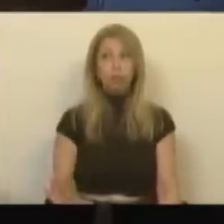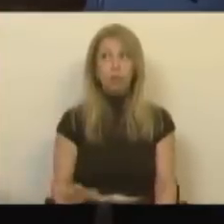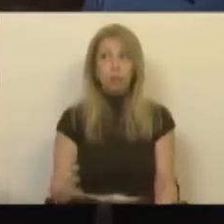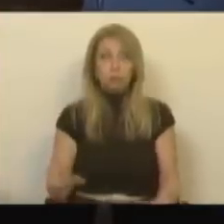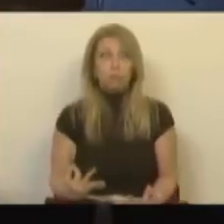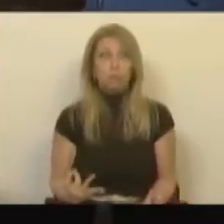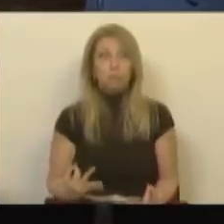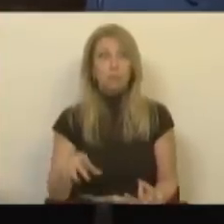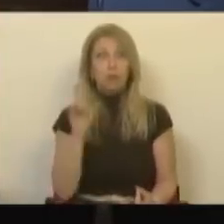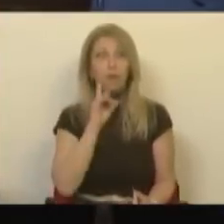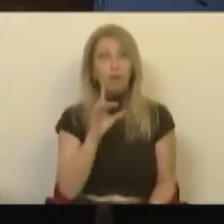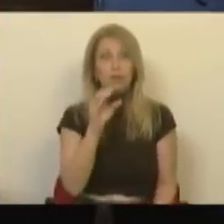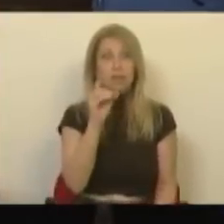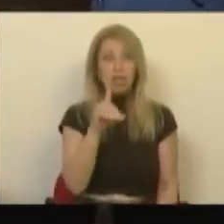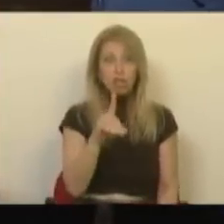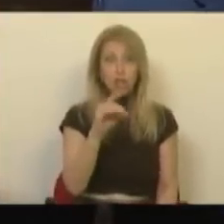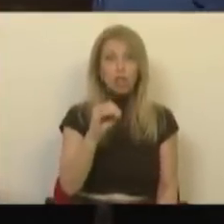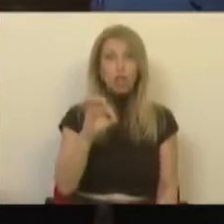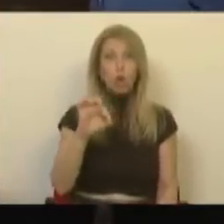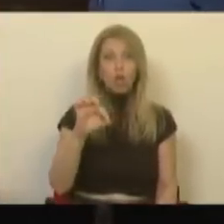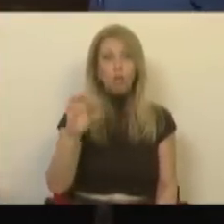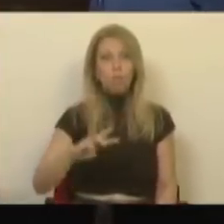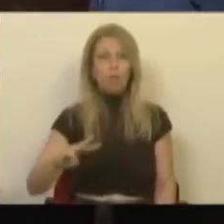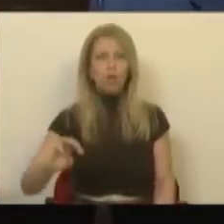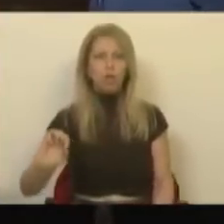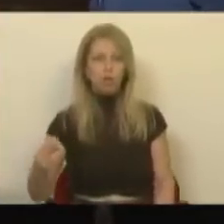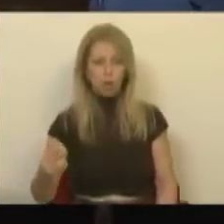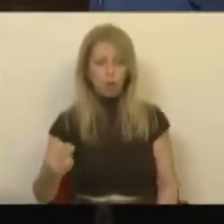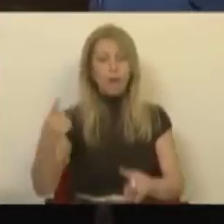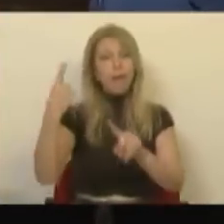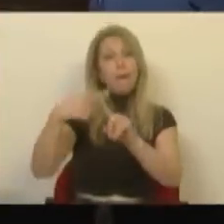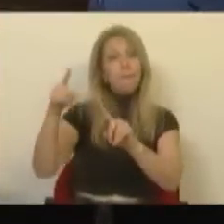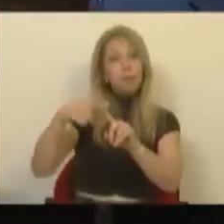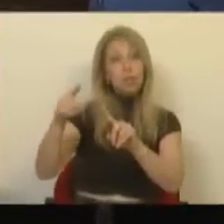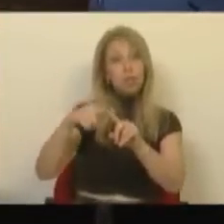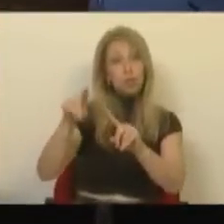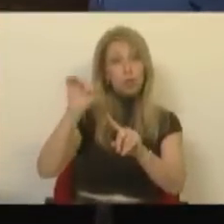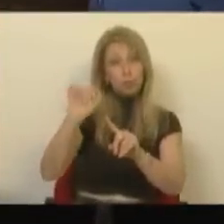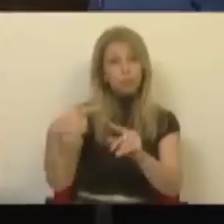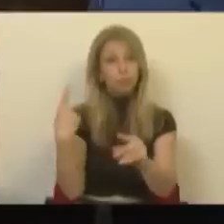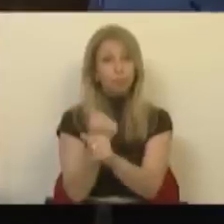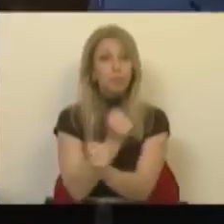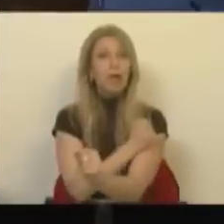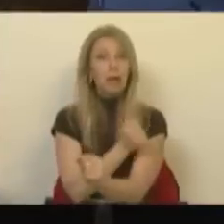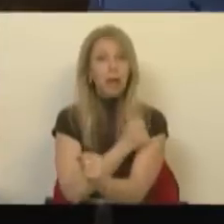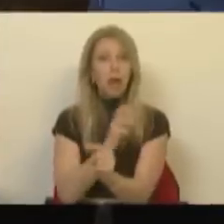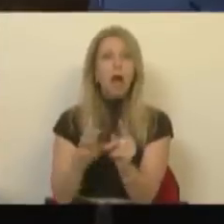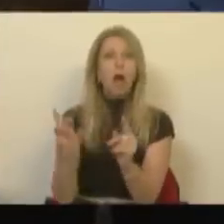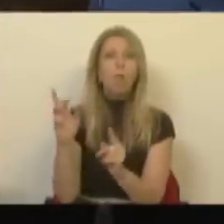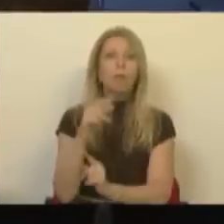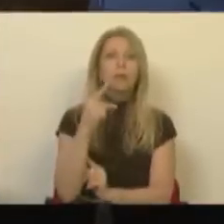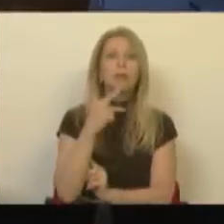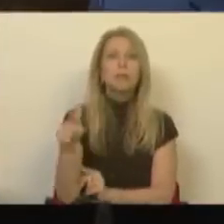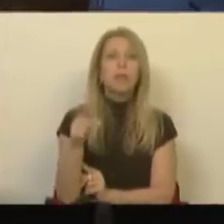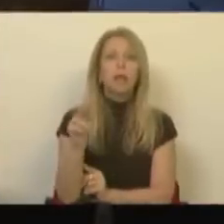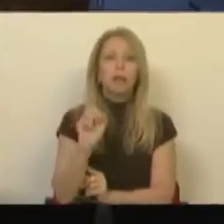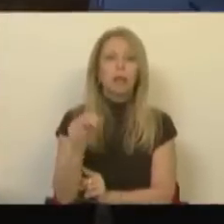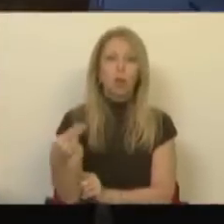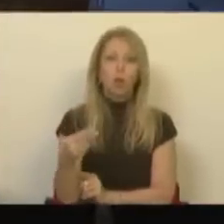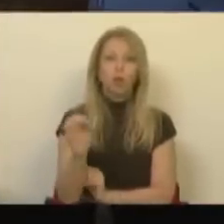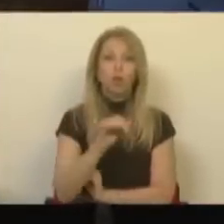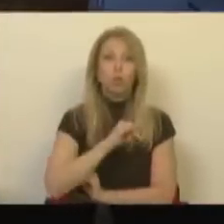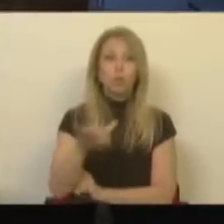68 milhões de euros as prestações do crédito à habitação aumenta 100 € 200